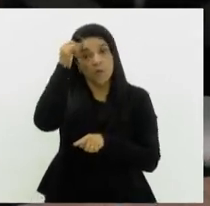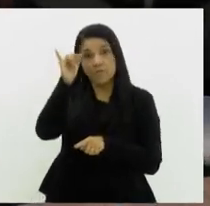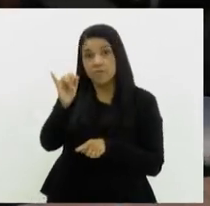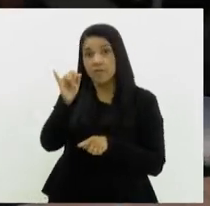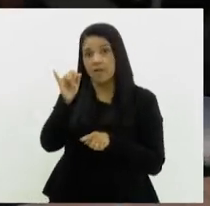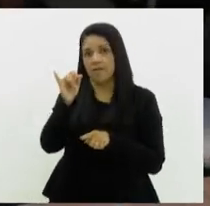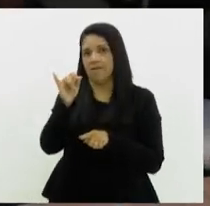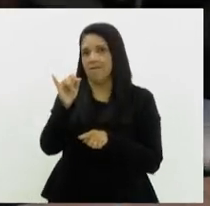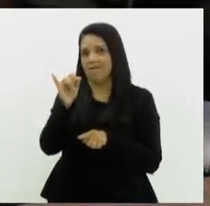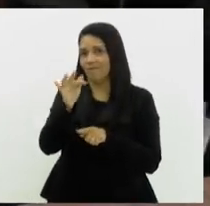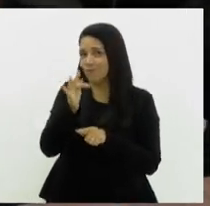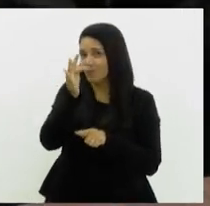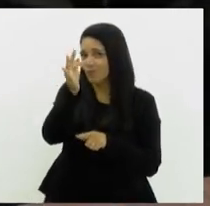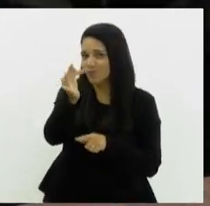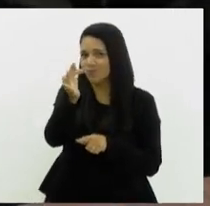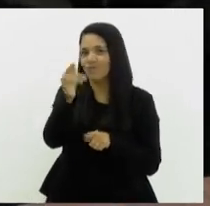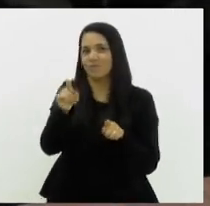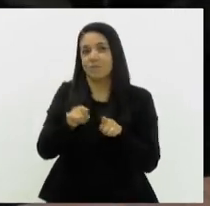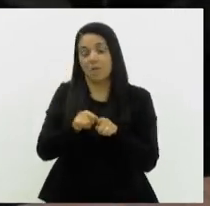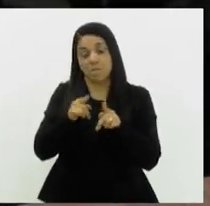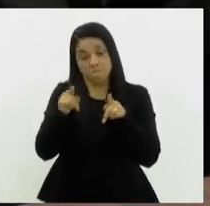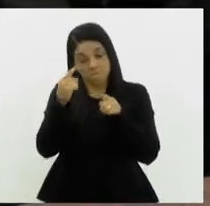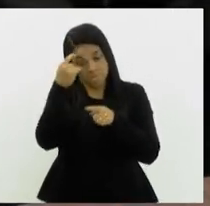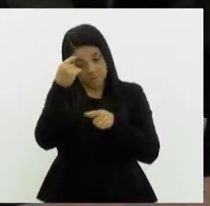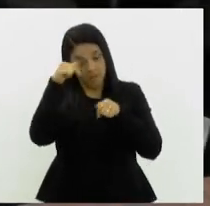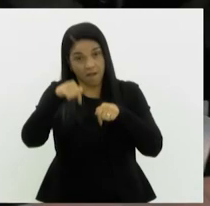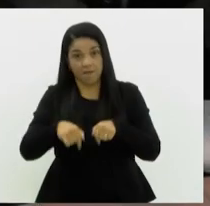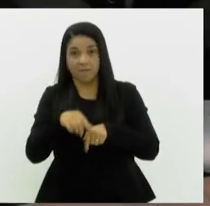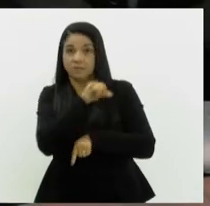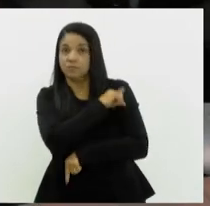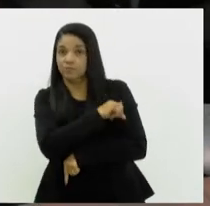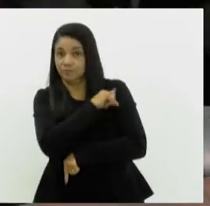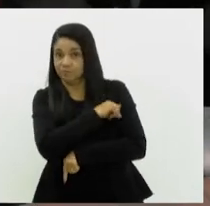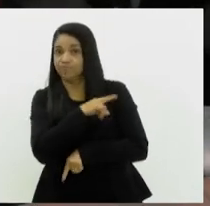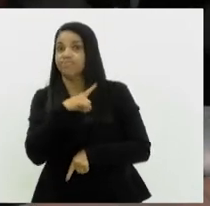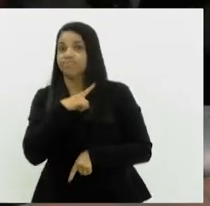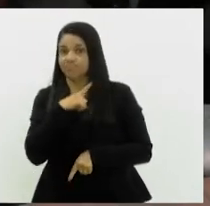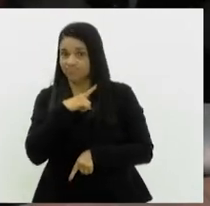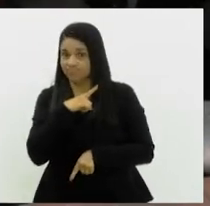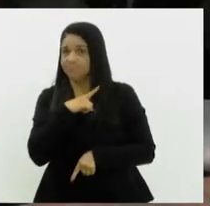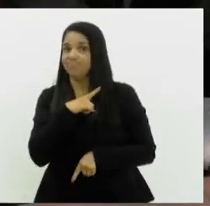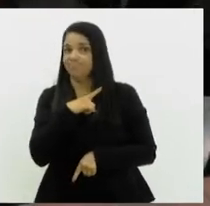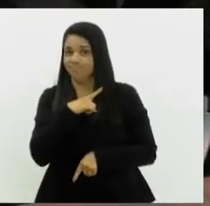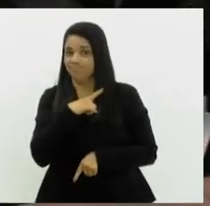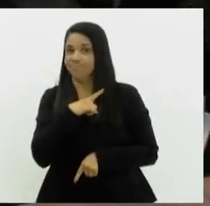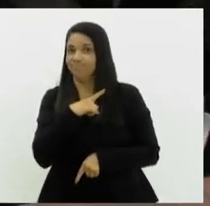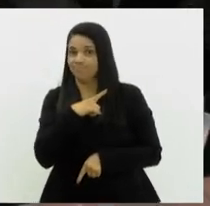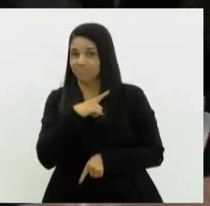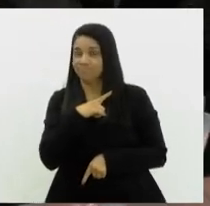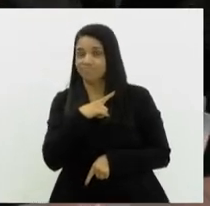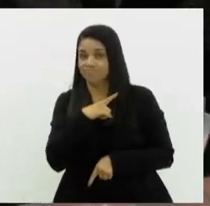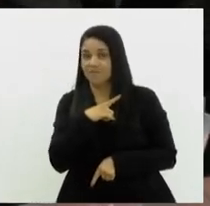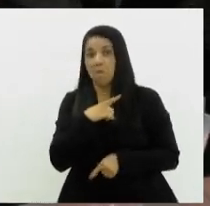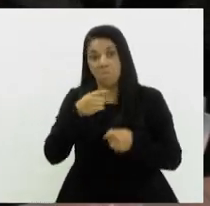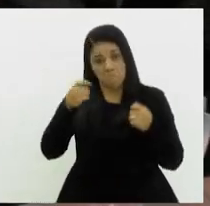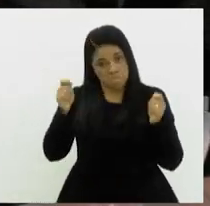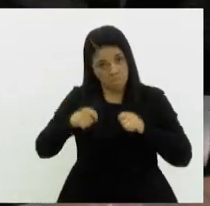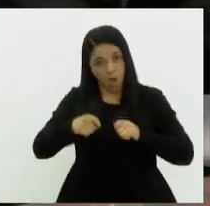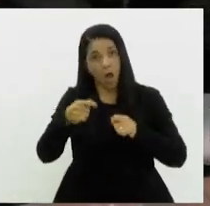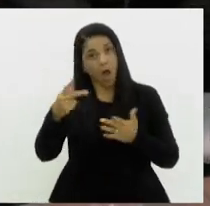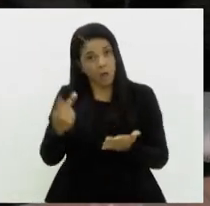E quando a gente fala lá, a gente tem que pensar aqui também, porque aqui a gente teve e não está isento de ter outras